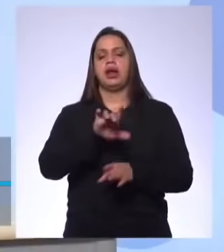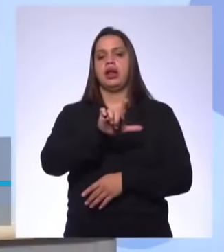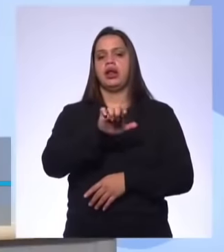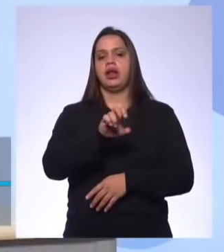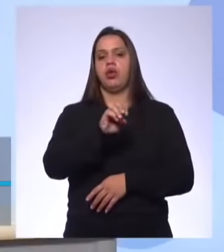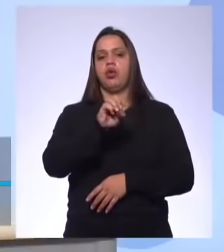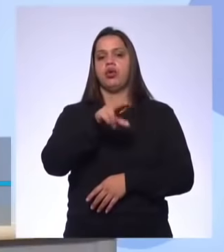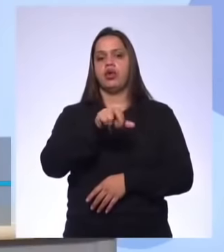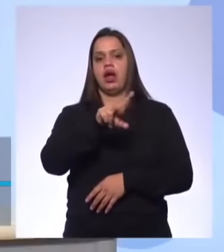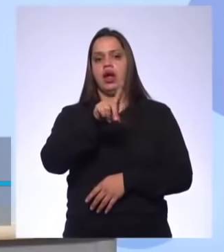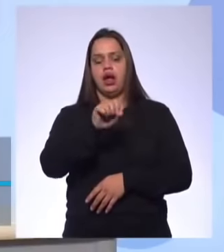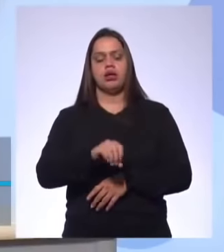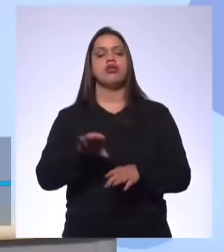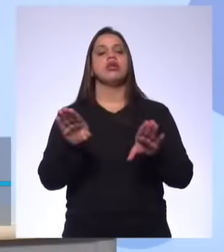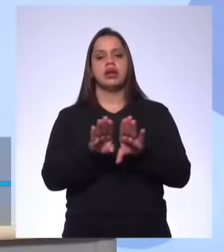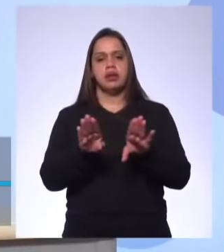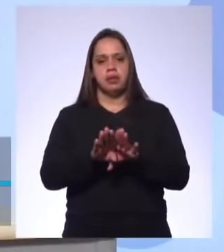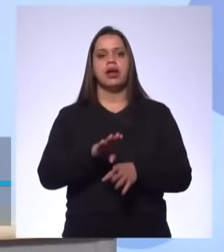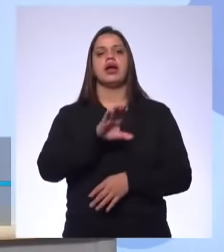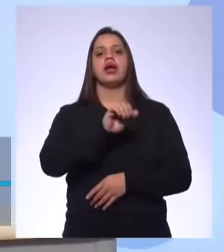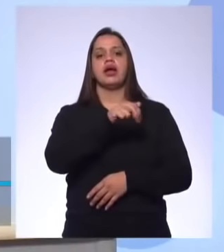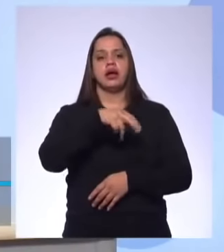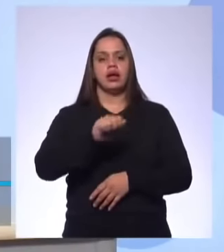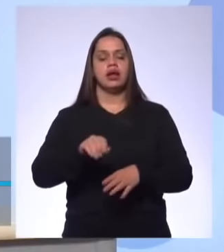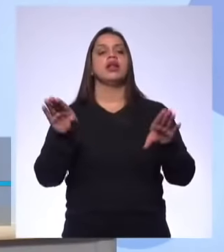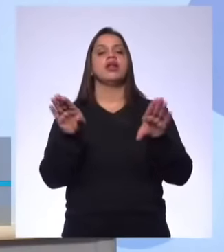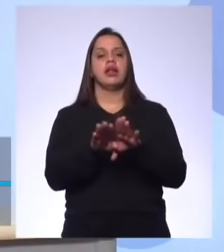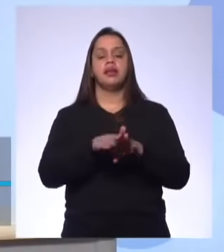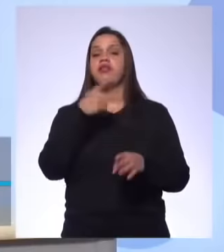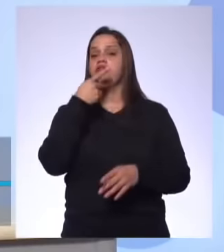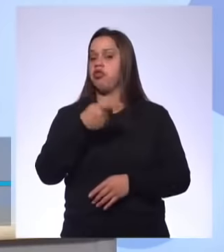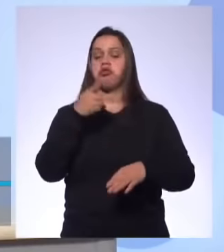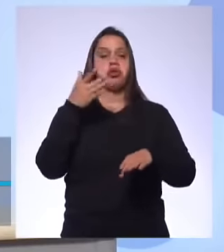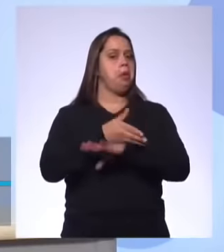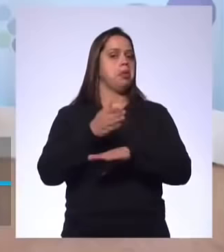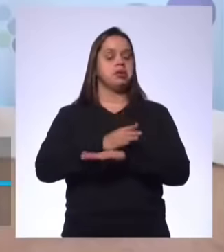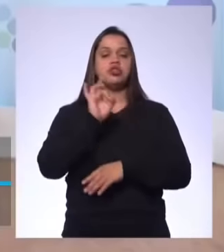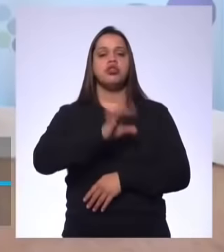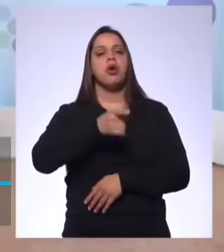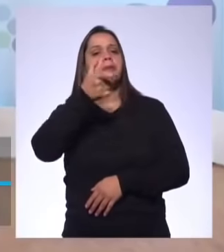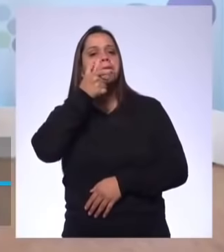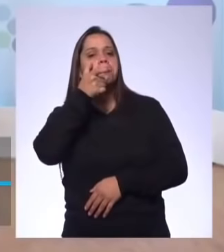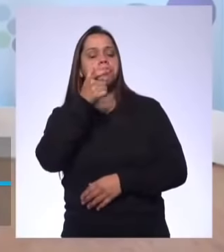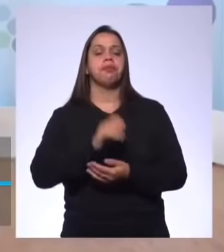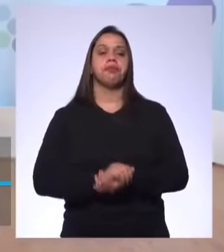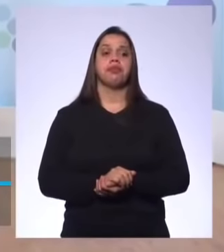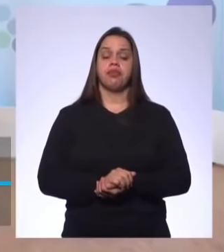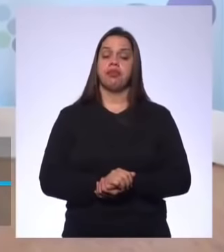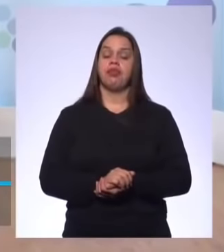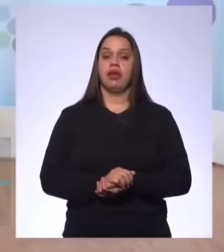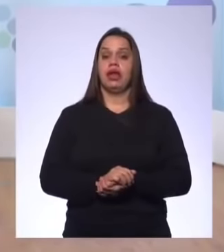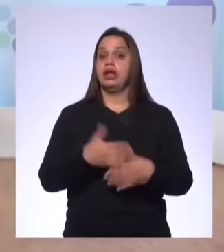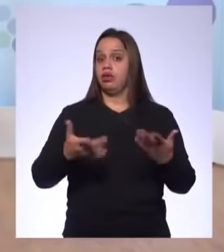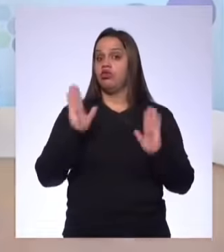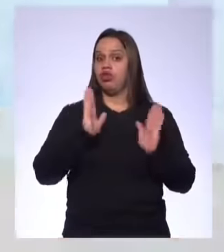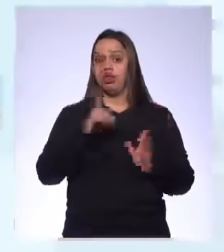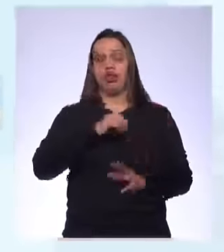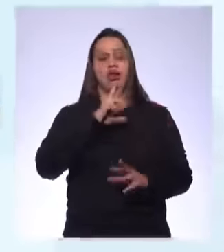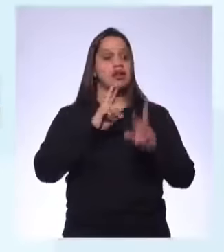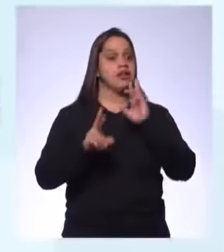Clara também. Ele não participa, só observa. Muito bem. Então, aí temos as respostas.